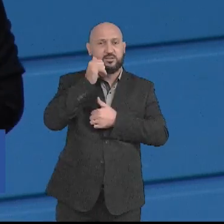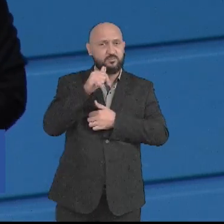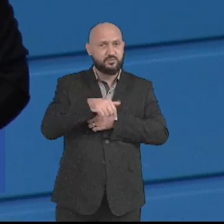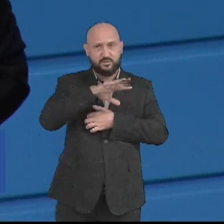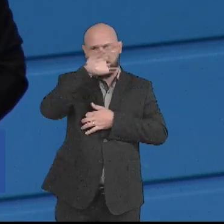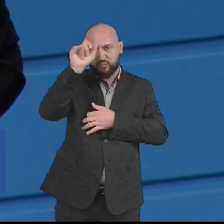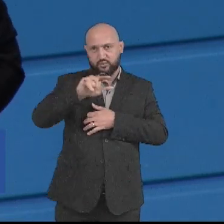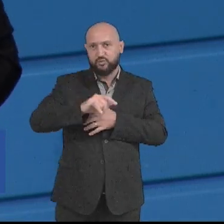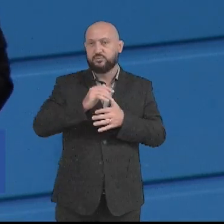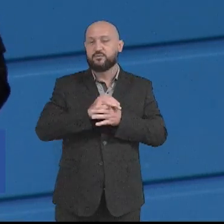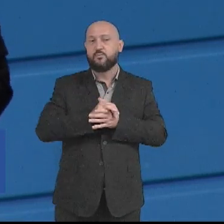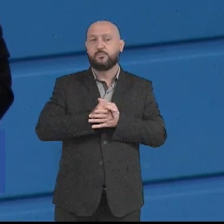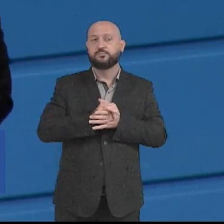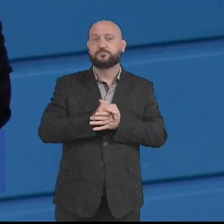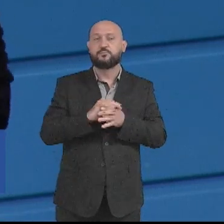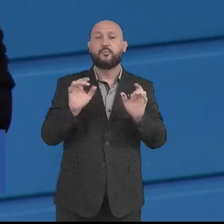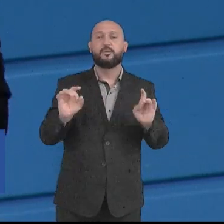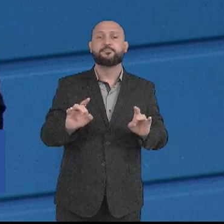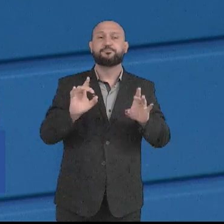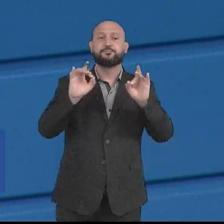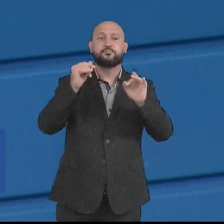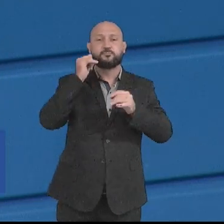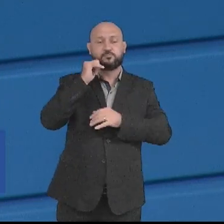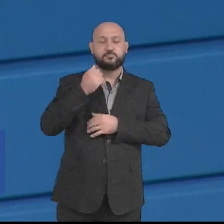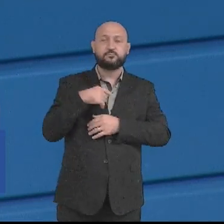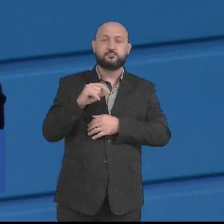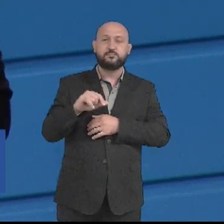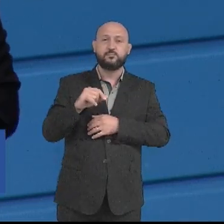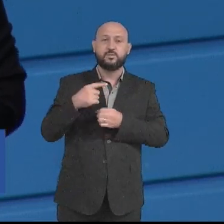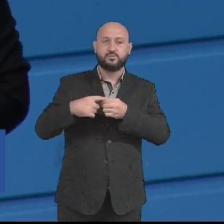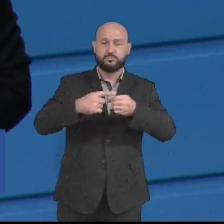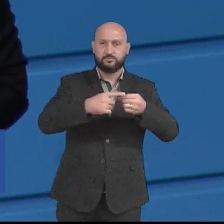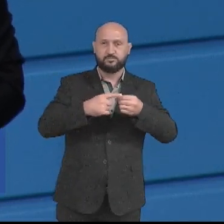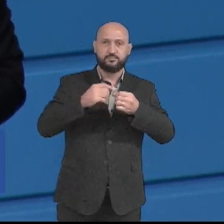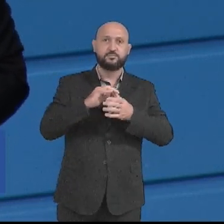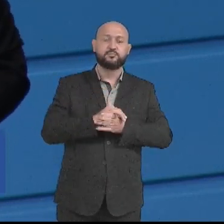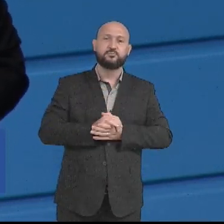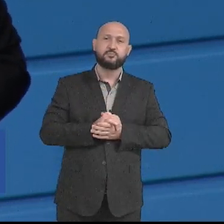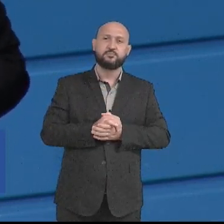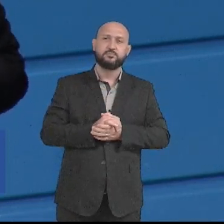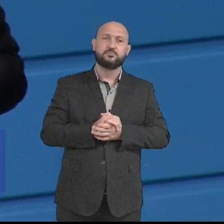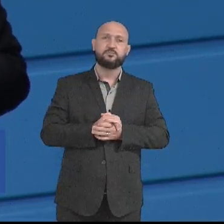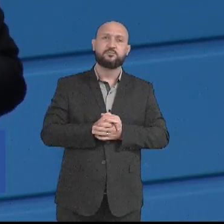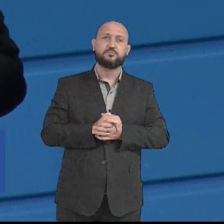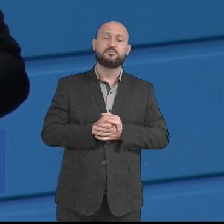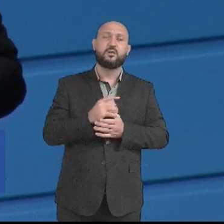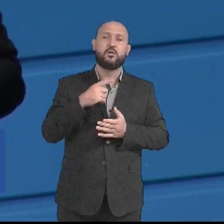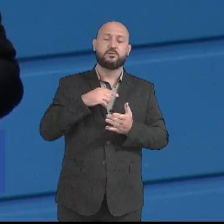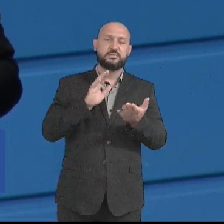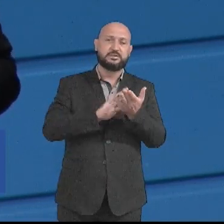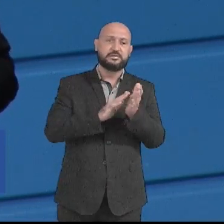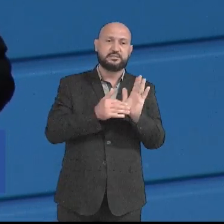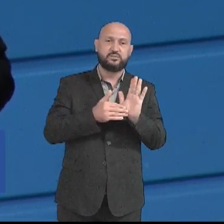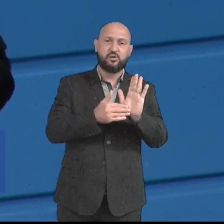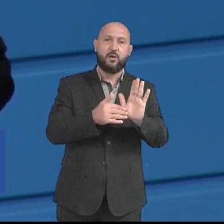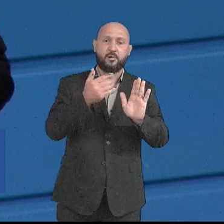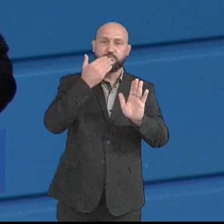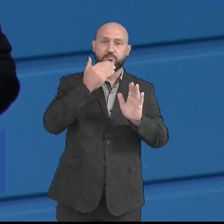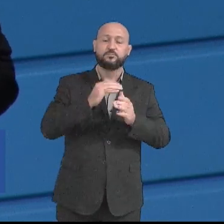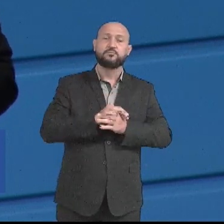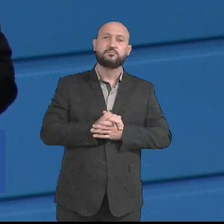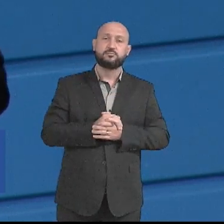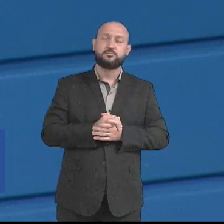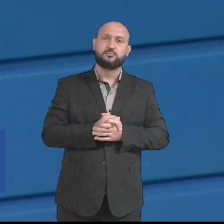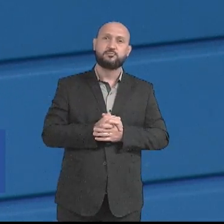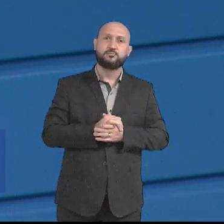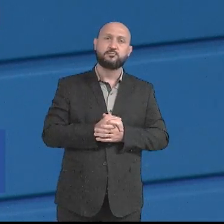mulheres sul-mato-grossenses, em especial as mulheres do interior do Estado. Eu tenho aqui em mãos, Caravina, um